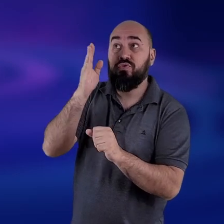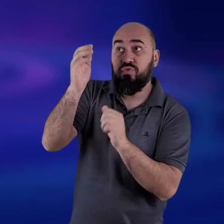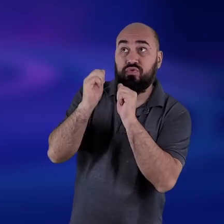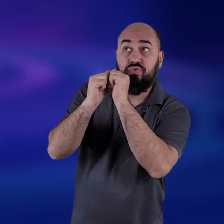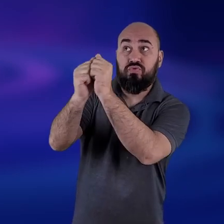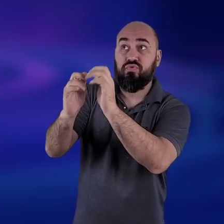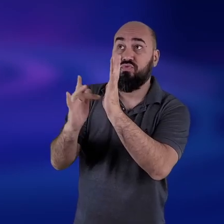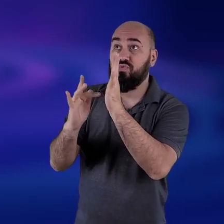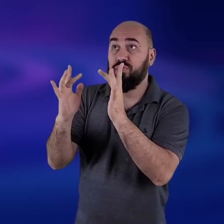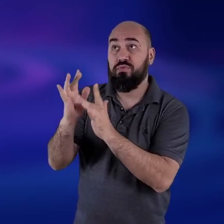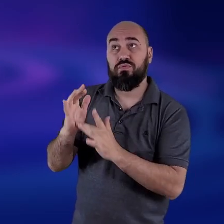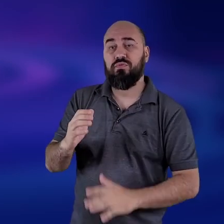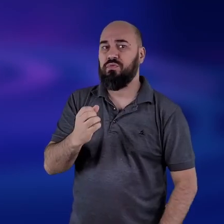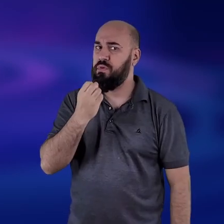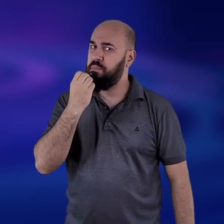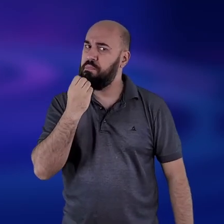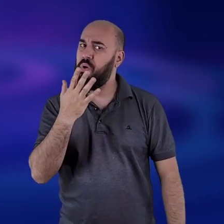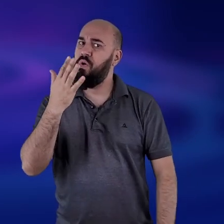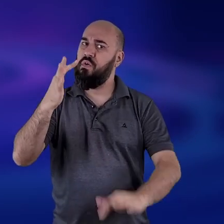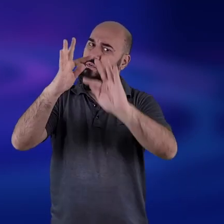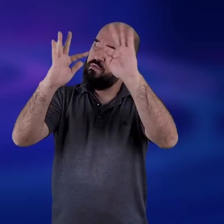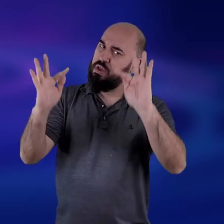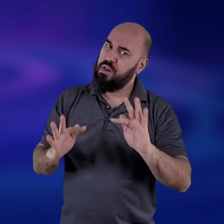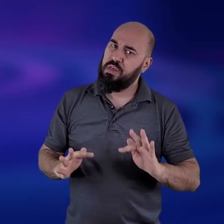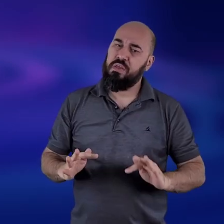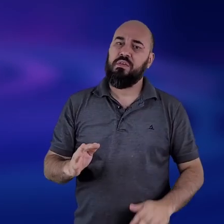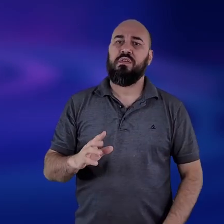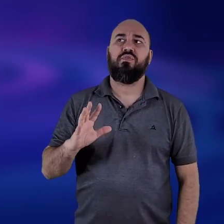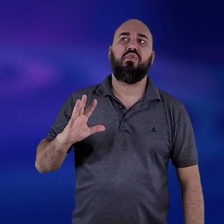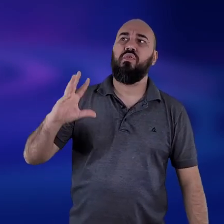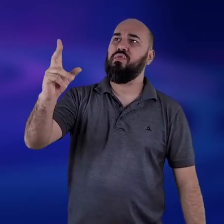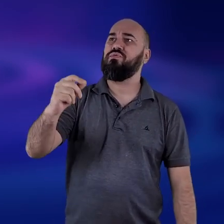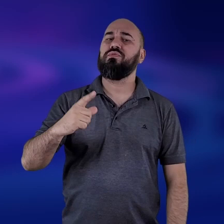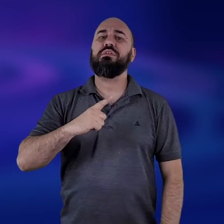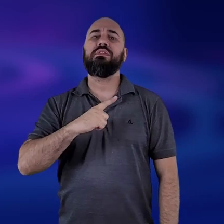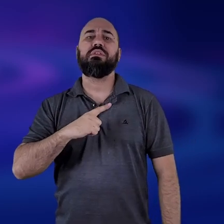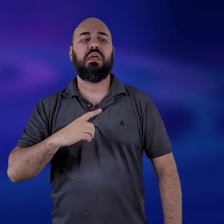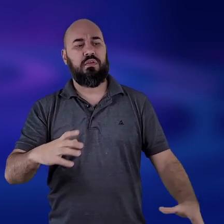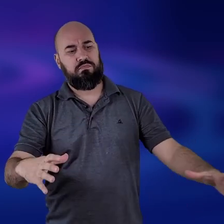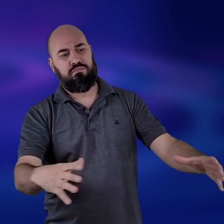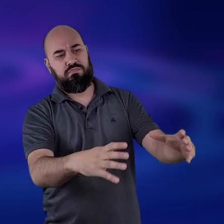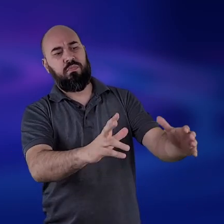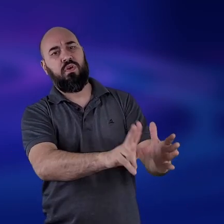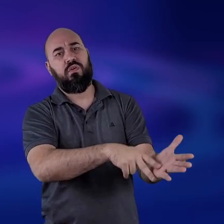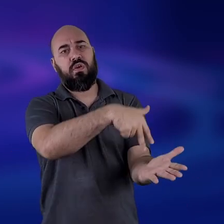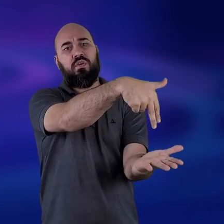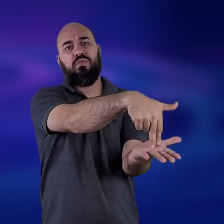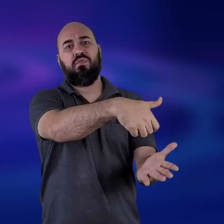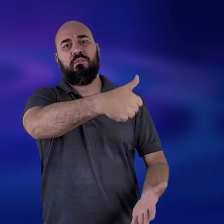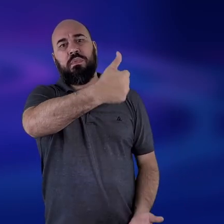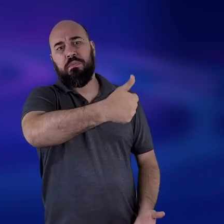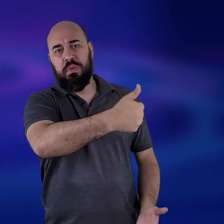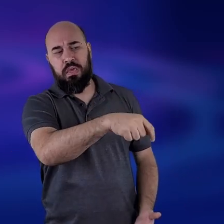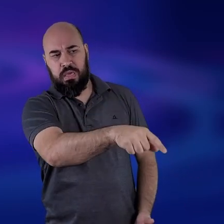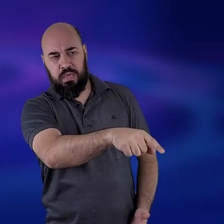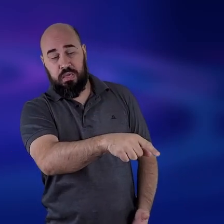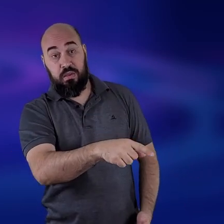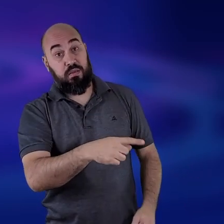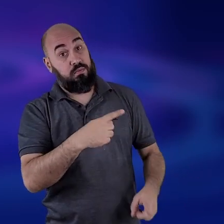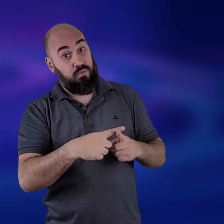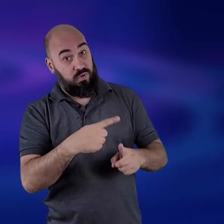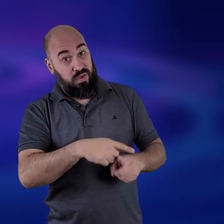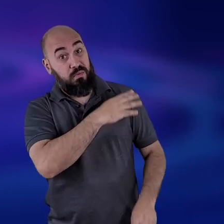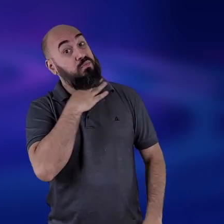6, bem-aventurado e santo é aquele que tem parte na primeira ressurreição. Sobre esses, a segunda morte não